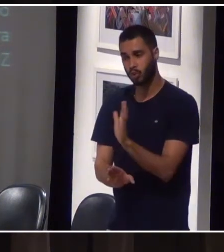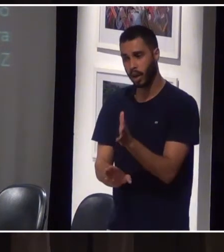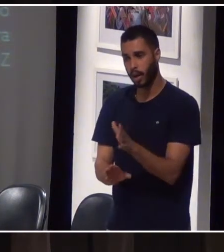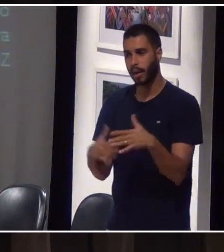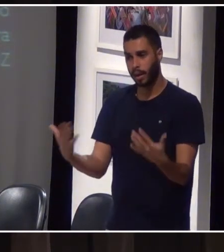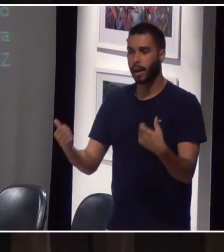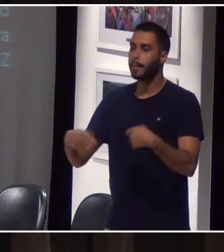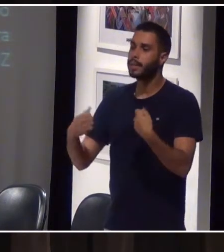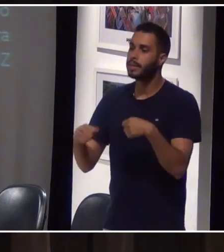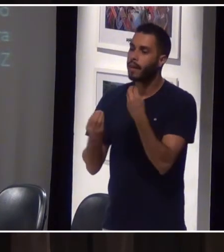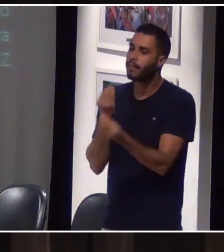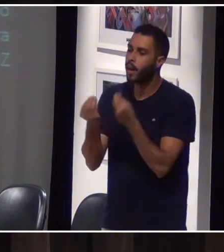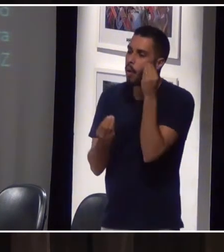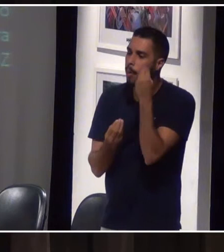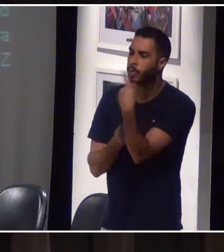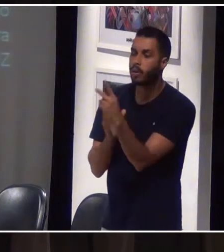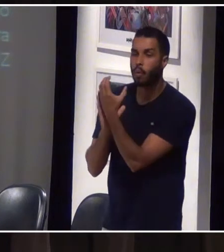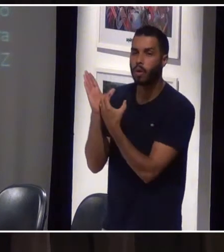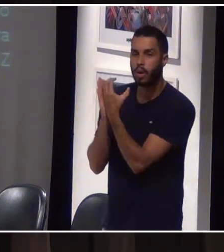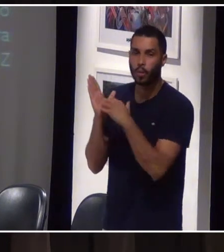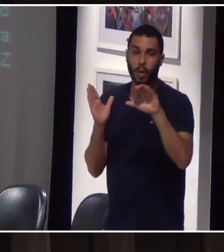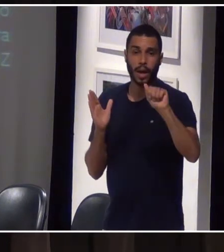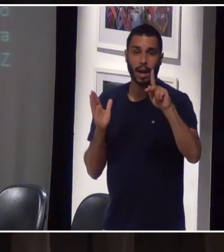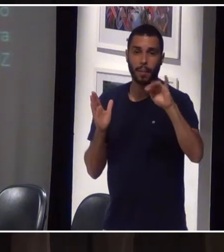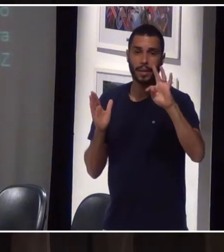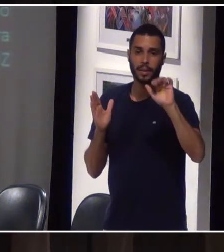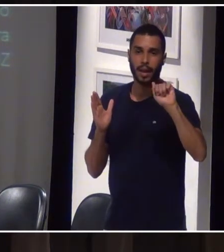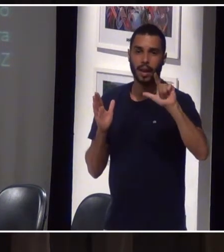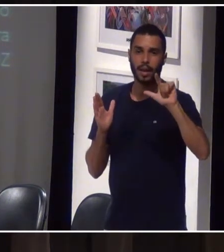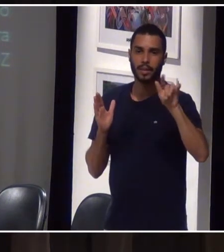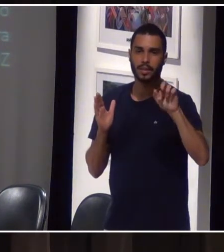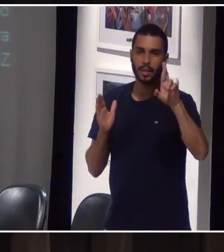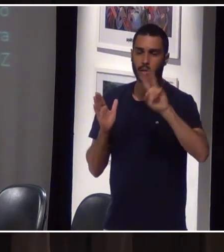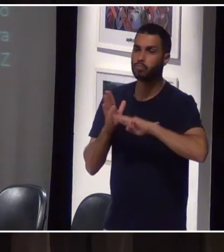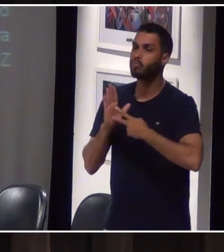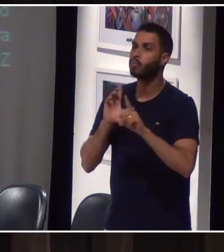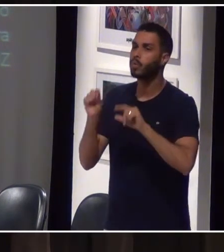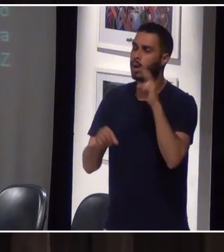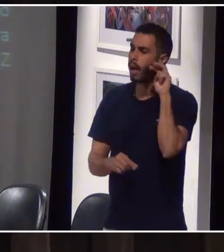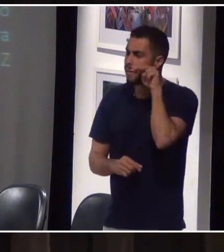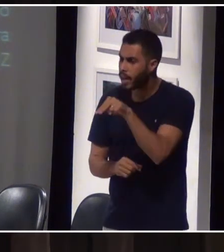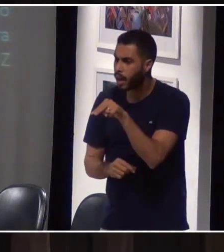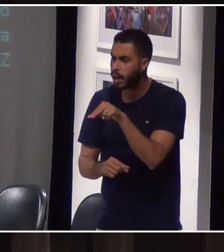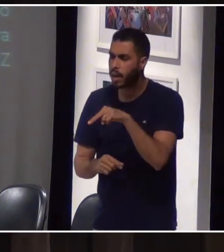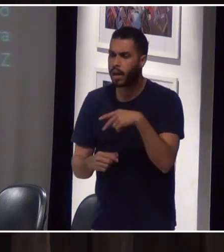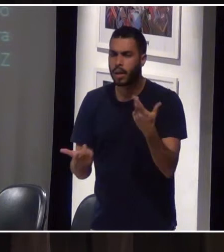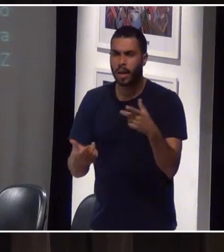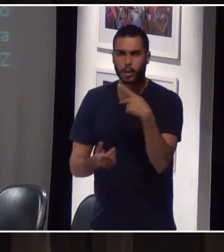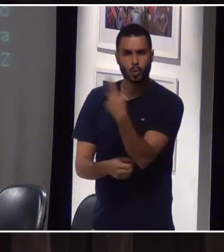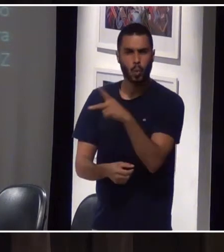nós vamos capitalizar o teu currículo. Ou seja, nós vamos olhar o que tu tem de produção, porque sem produção tu não